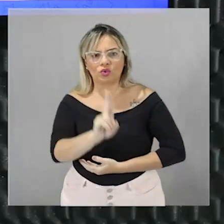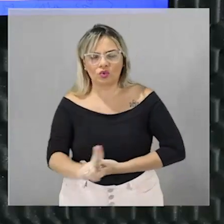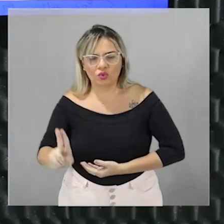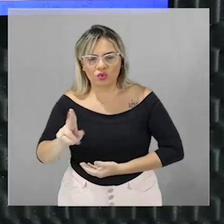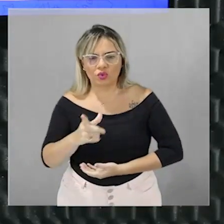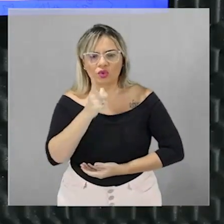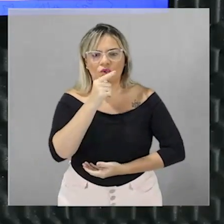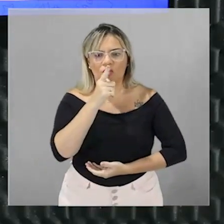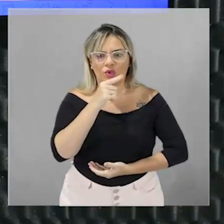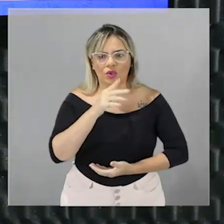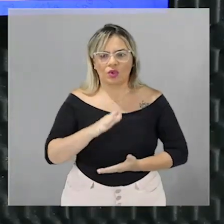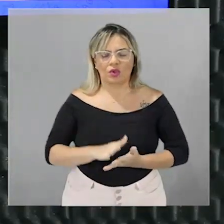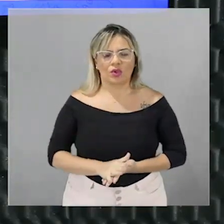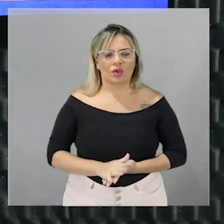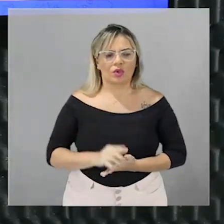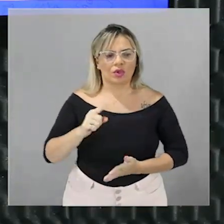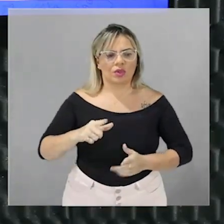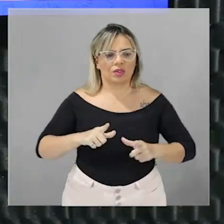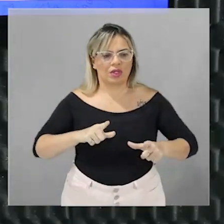operações eficientes,